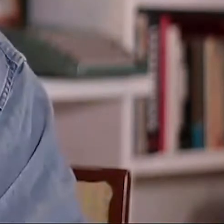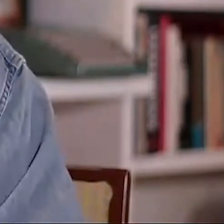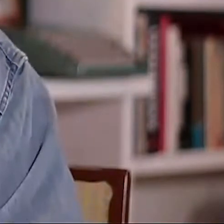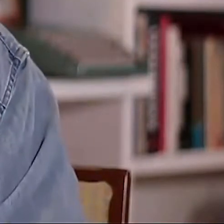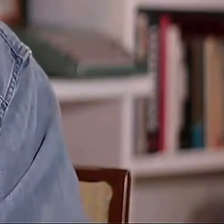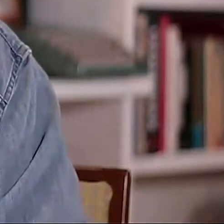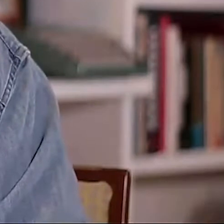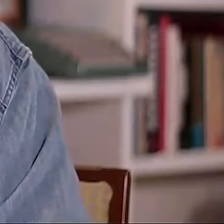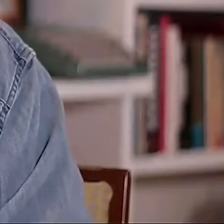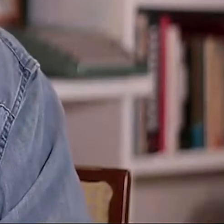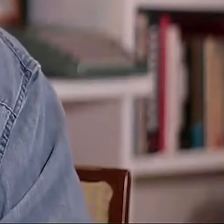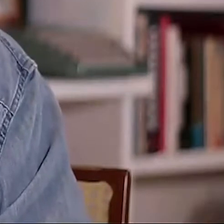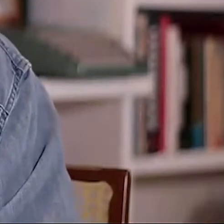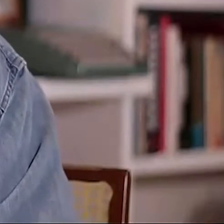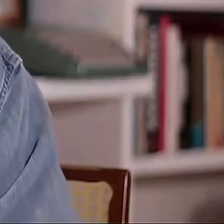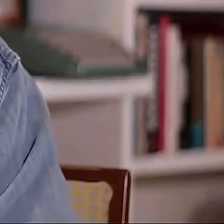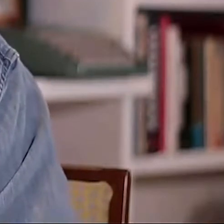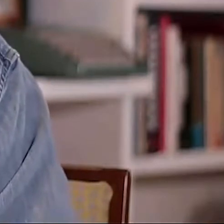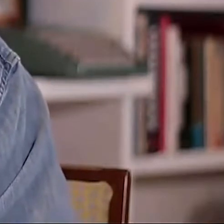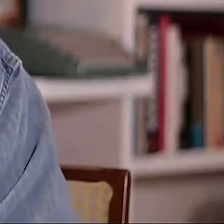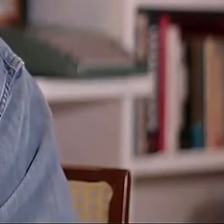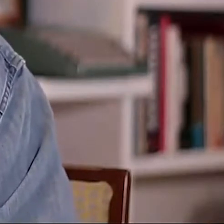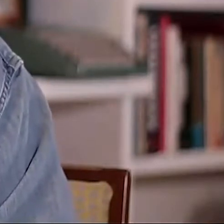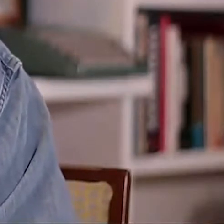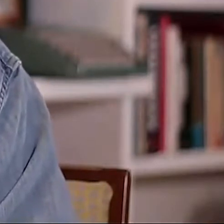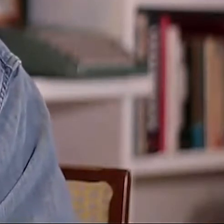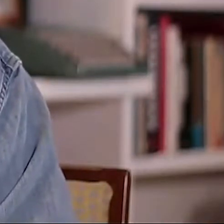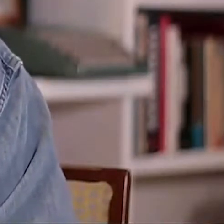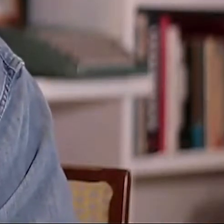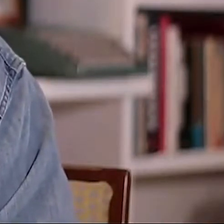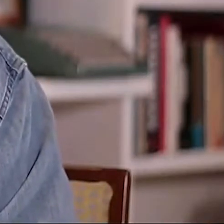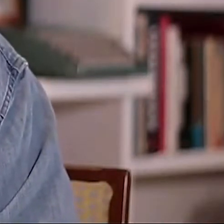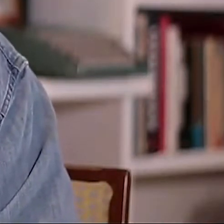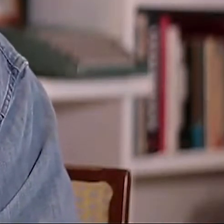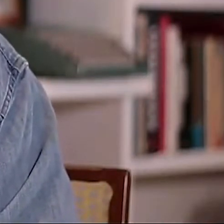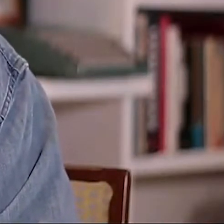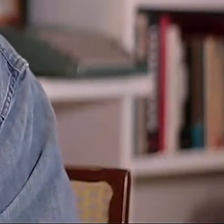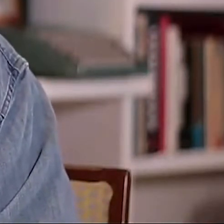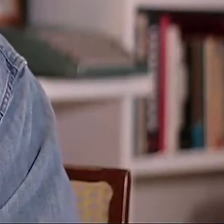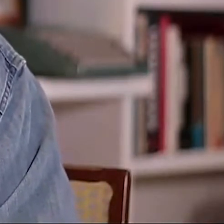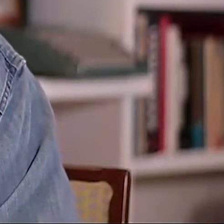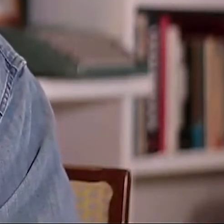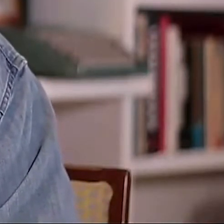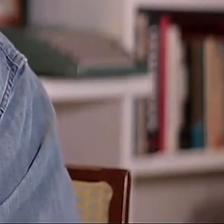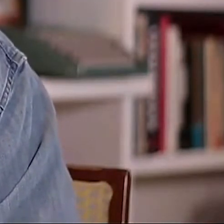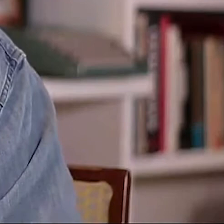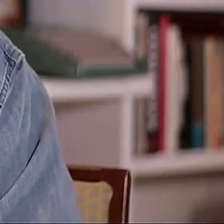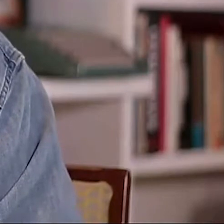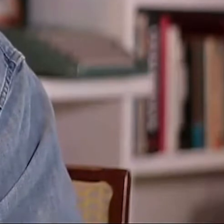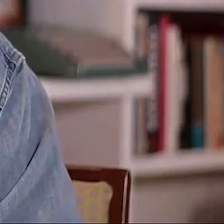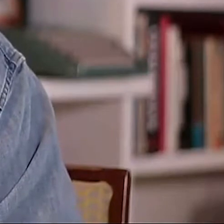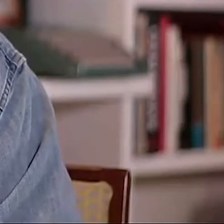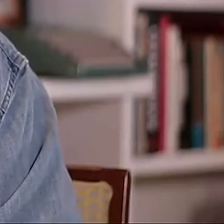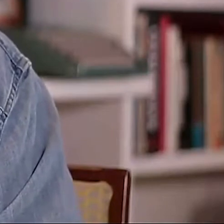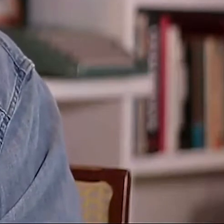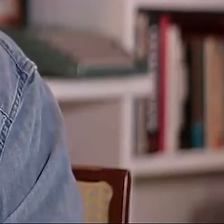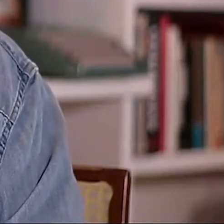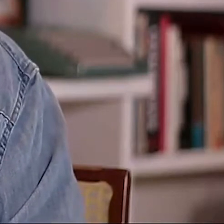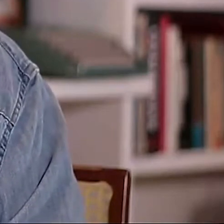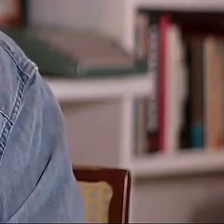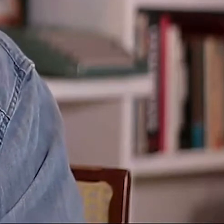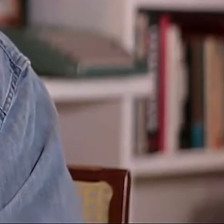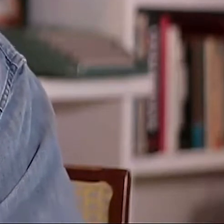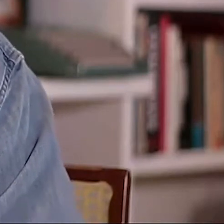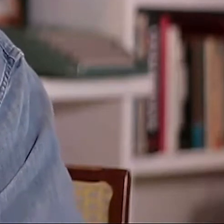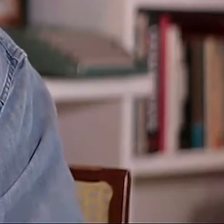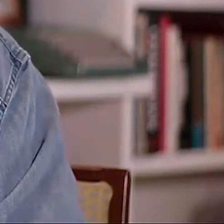está construindo o futuro do projeto, que é com essa live aqui com o Cuenca. Eu agradeço a presença